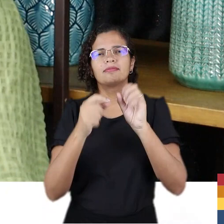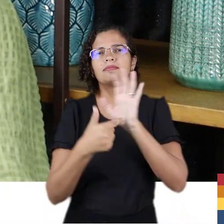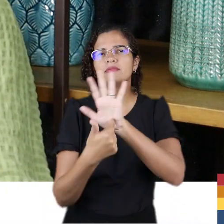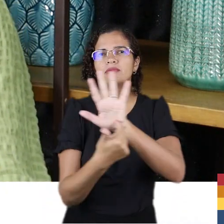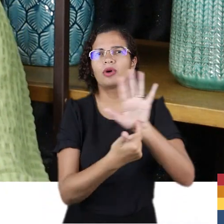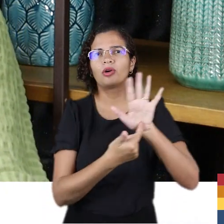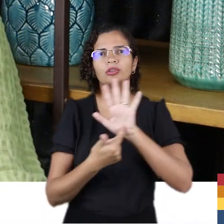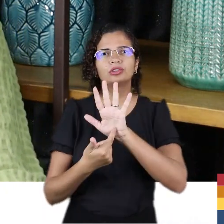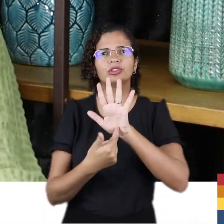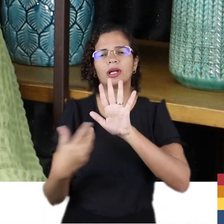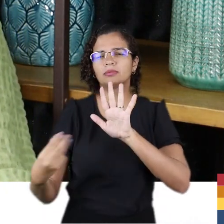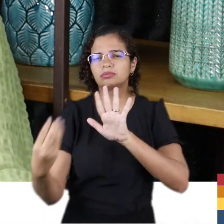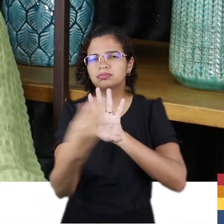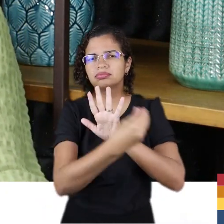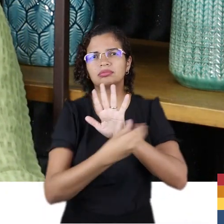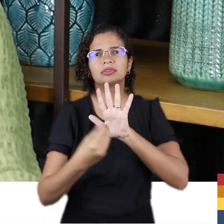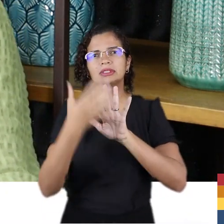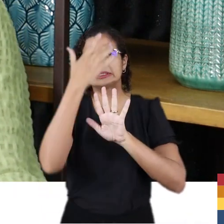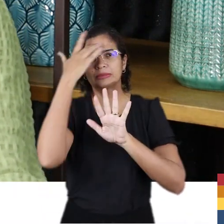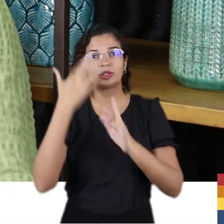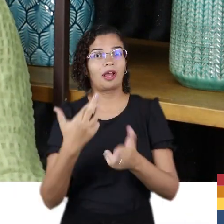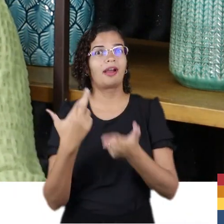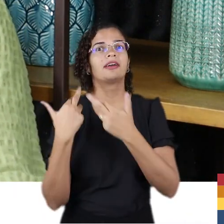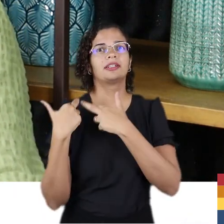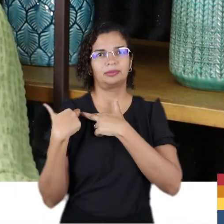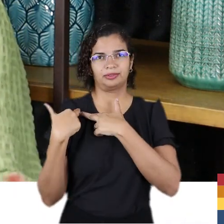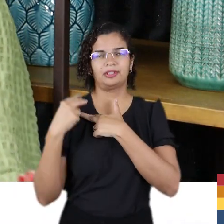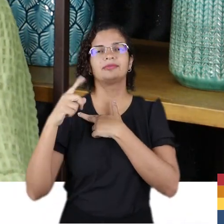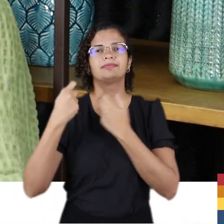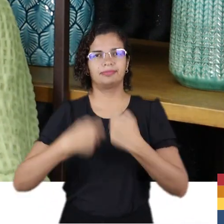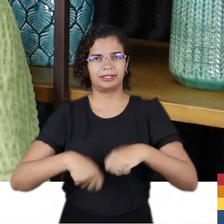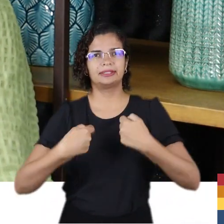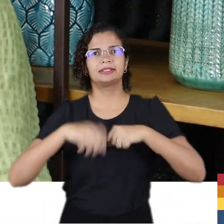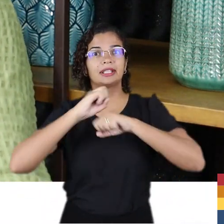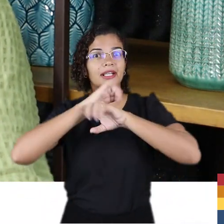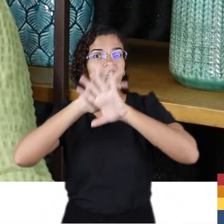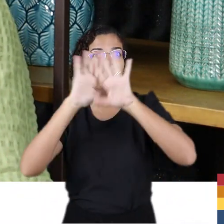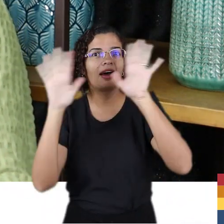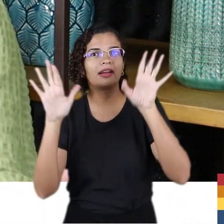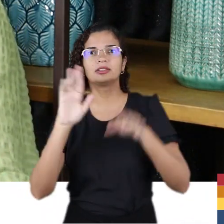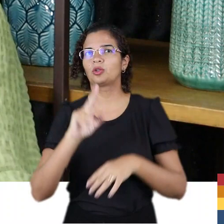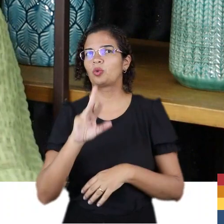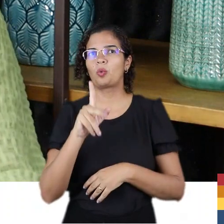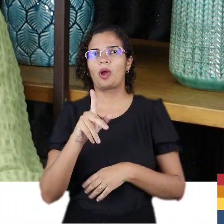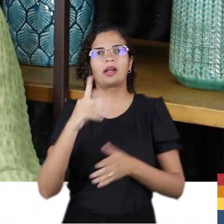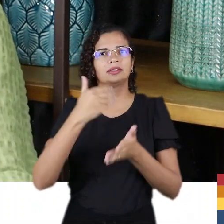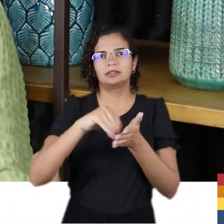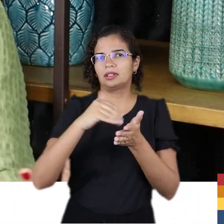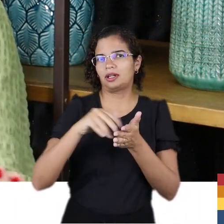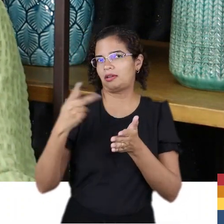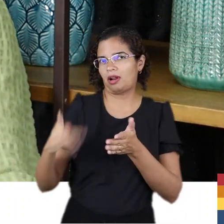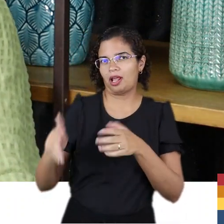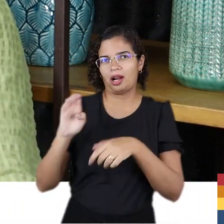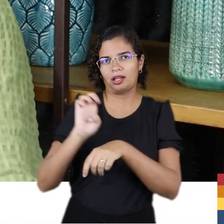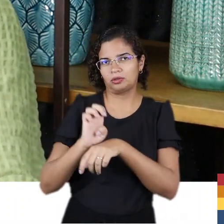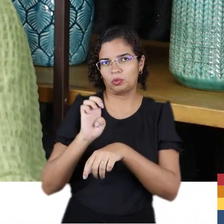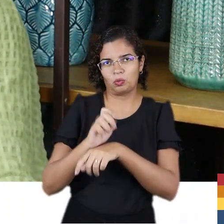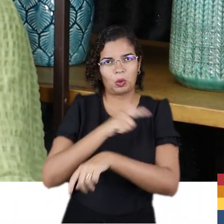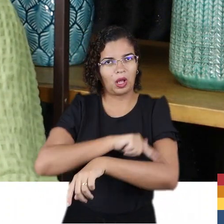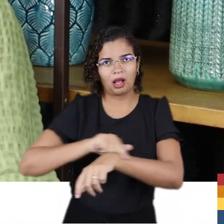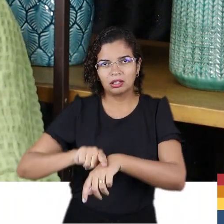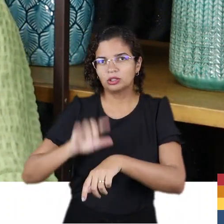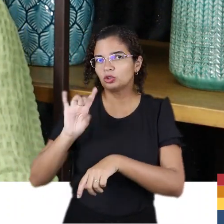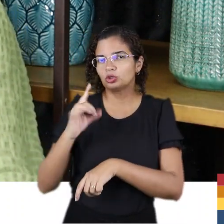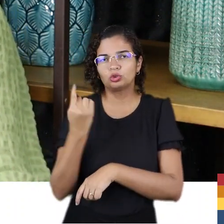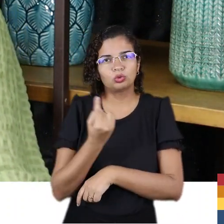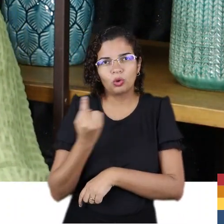Essa nossa responsabilidade, porque a gente tem que ter muita clareza, né? De que não é a Secretaria de Educação, que sozinha fará, né? Não será somente a nível